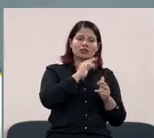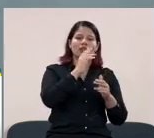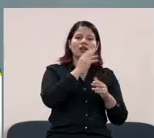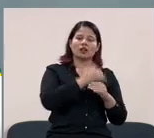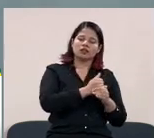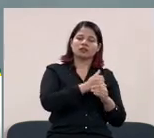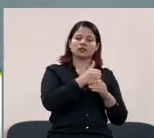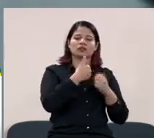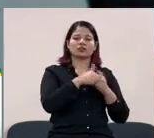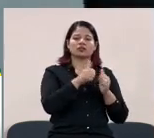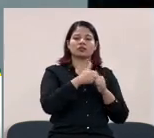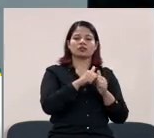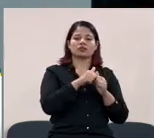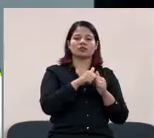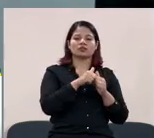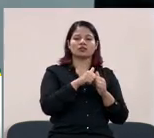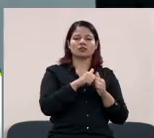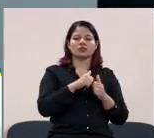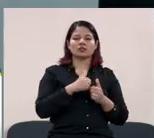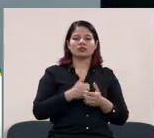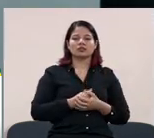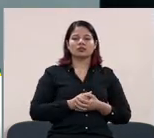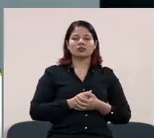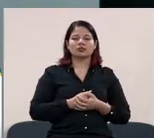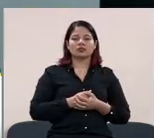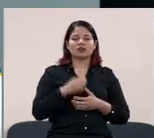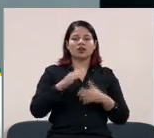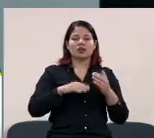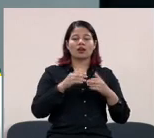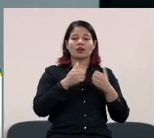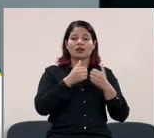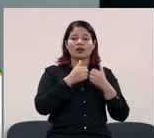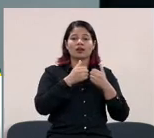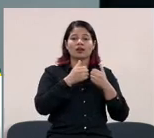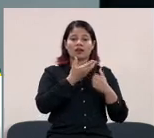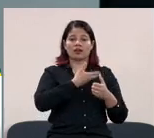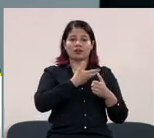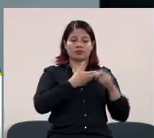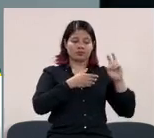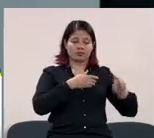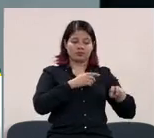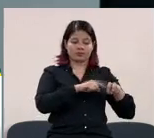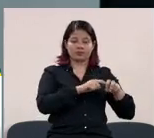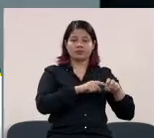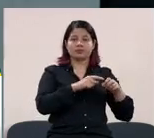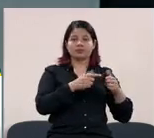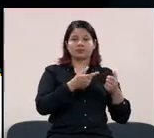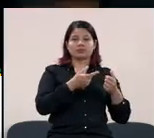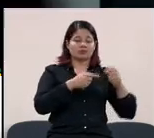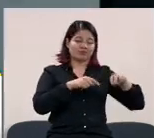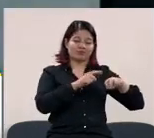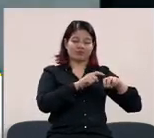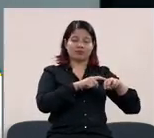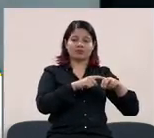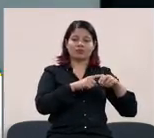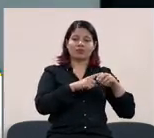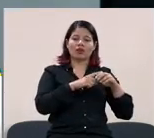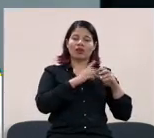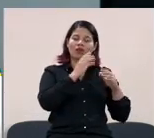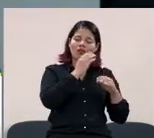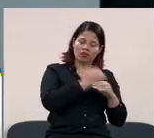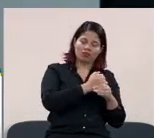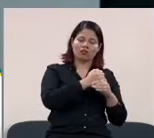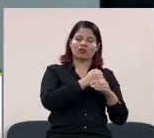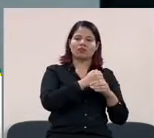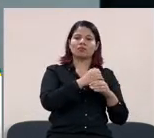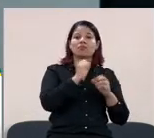querer, encosta no ombro do passageiro ao lado, ele confunde. Né? E que a